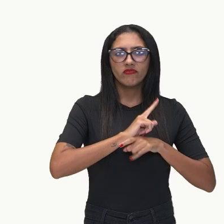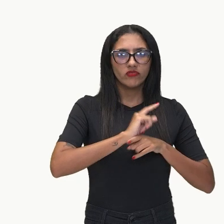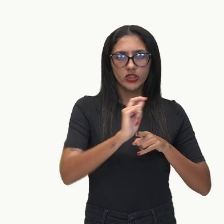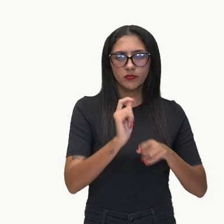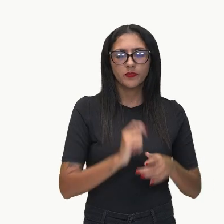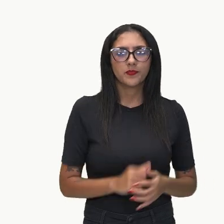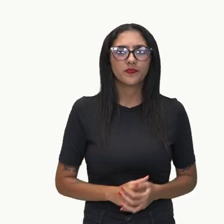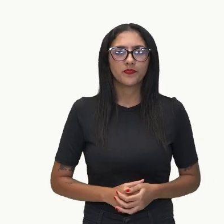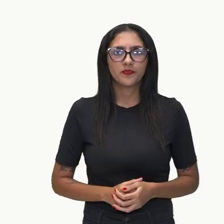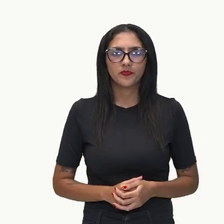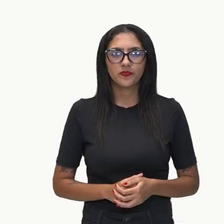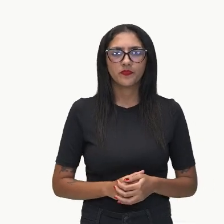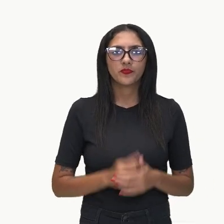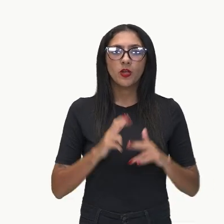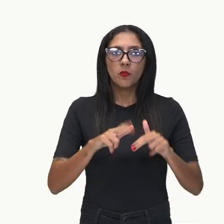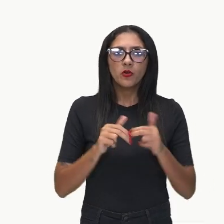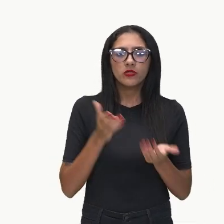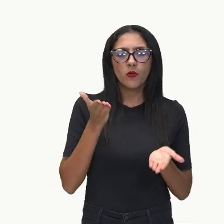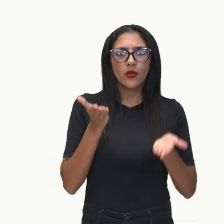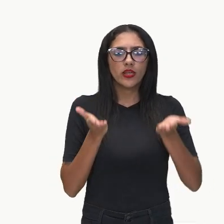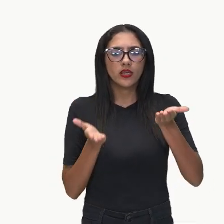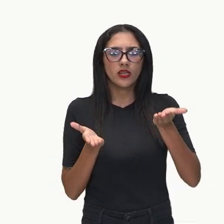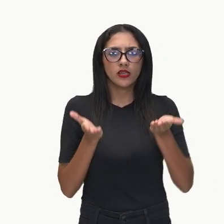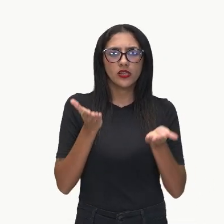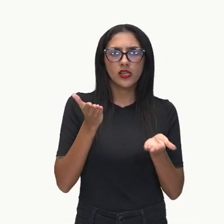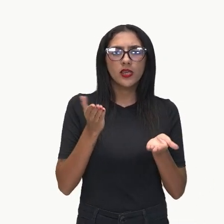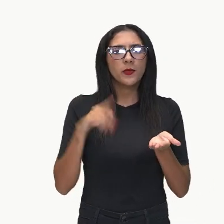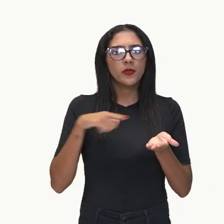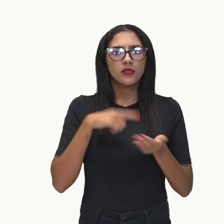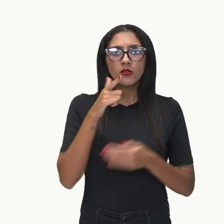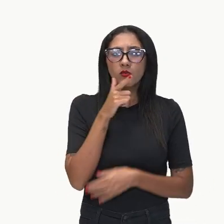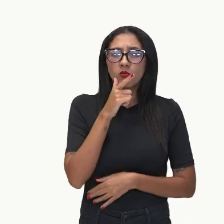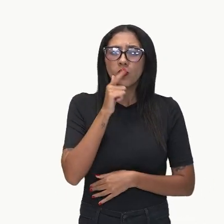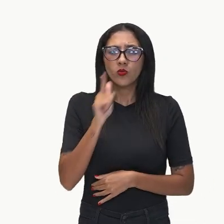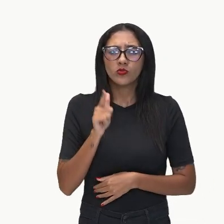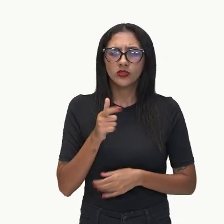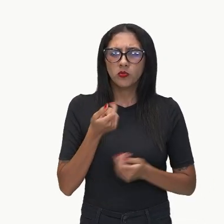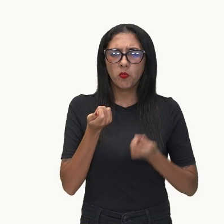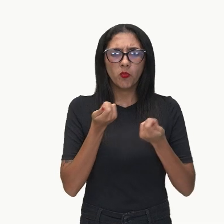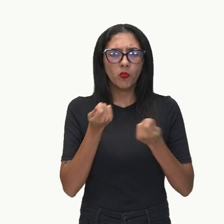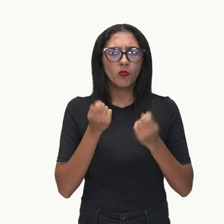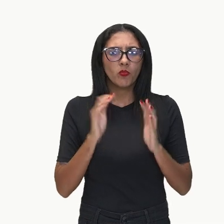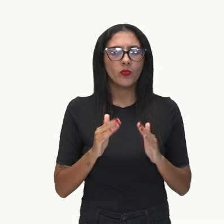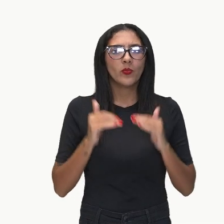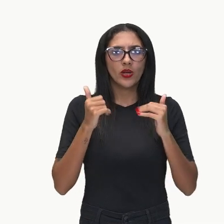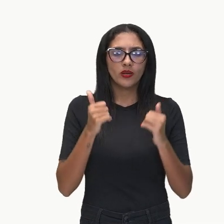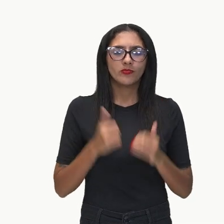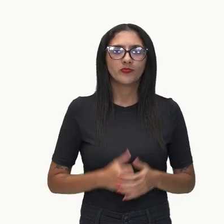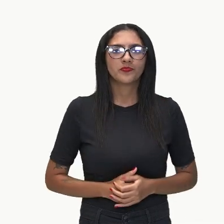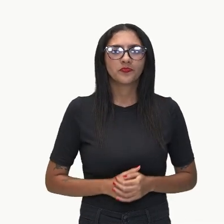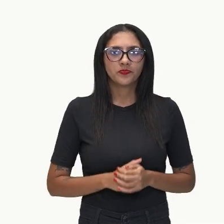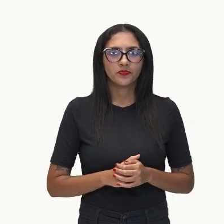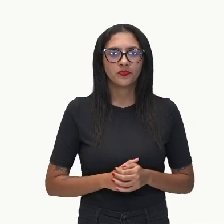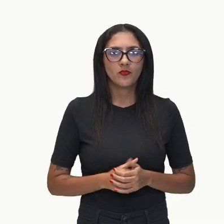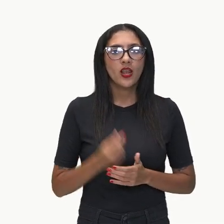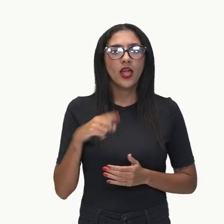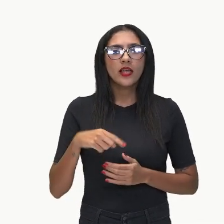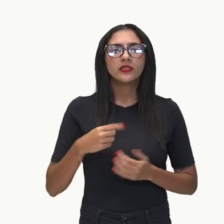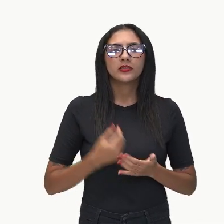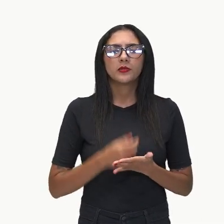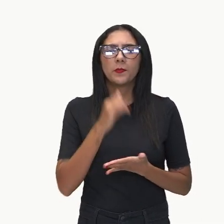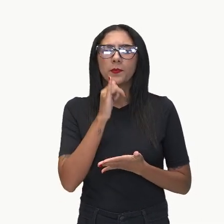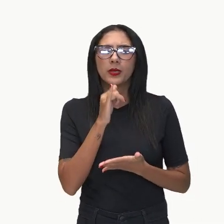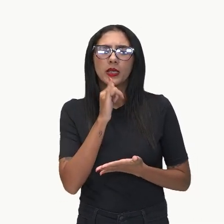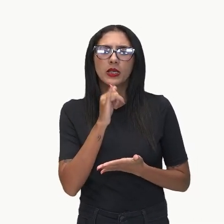então, é equilíbrio de forças porque eles conseguiram equilibrar as forças com os alemães. Essa fase também ficou marcada pela indefinição